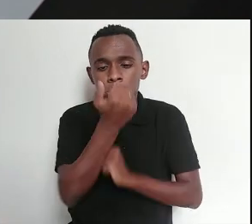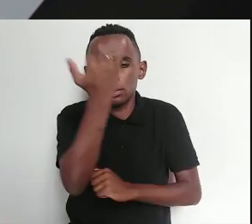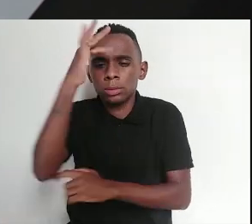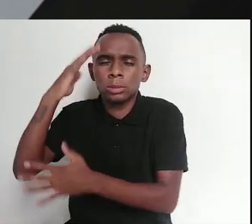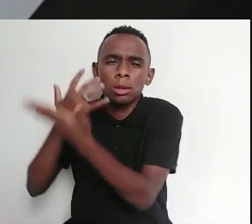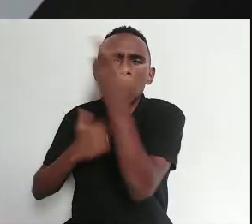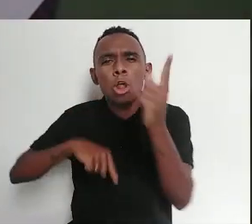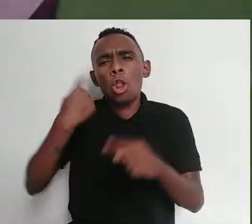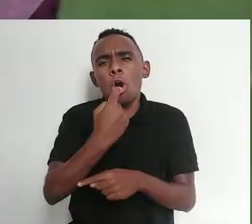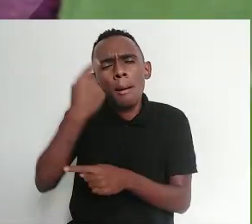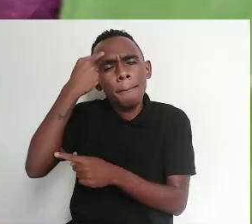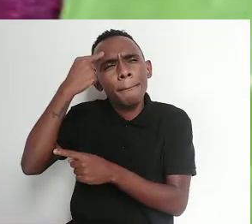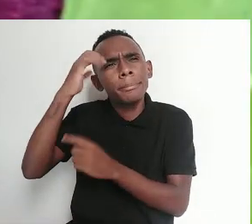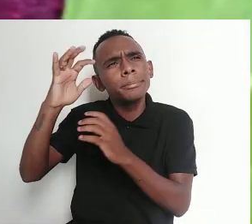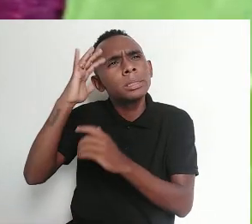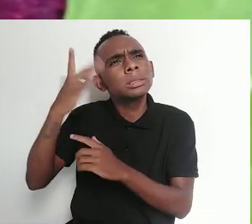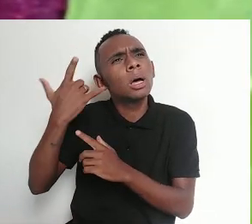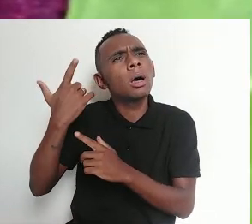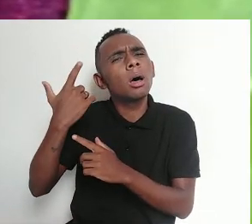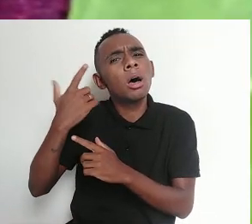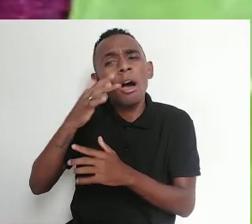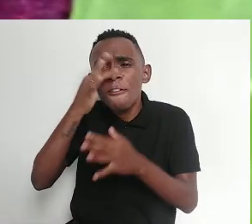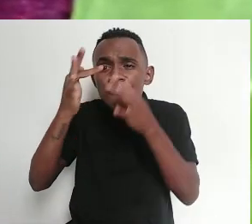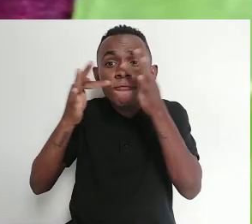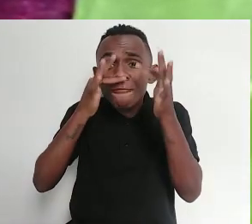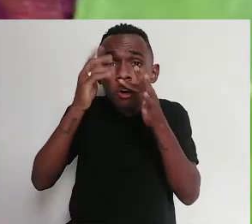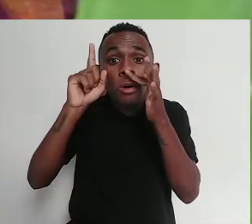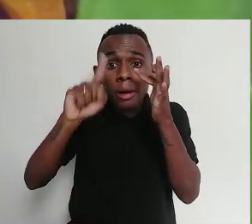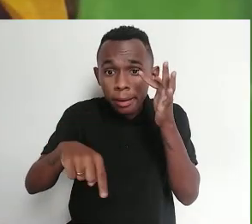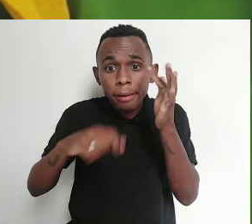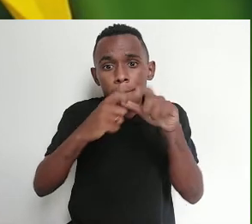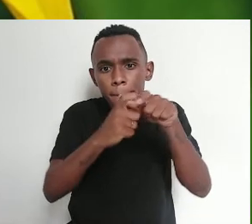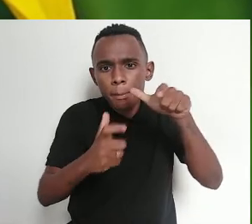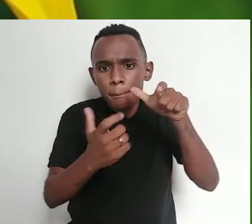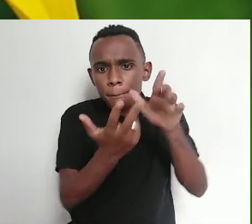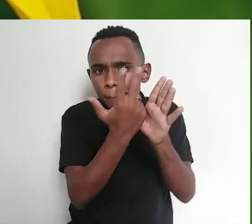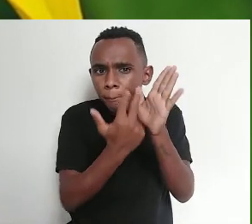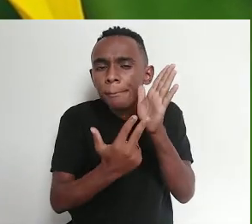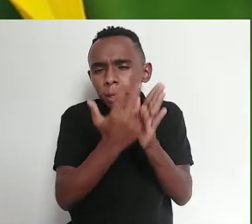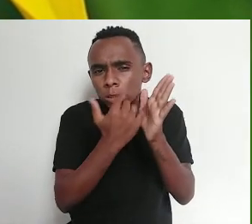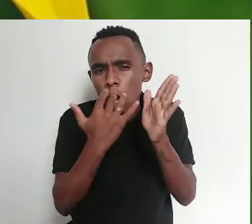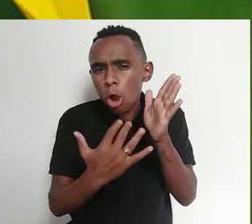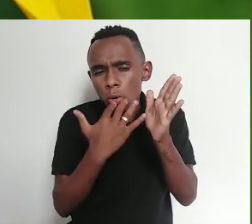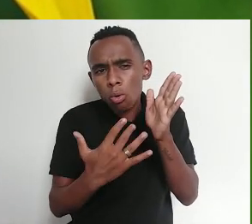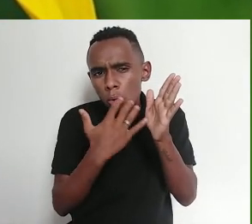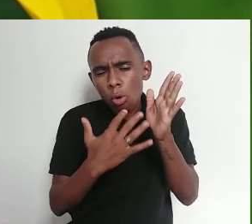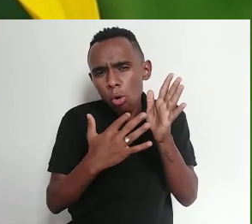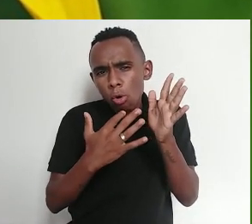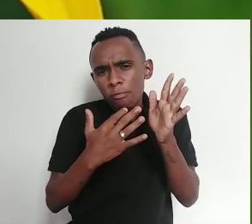nas flores são mandalas. Então, uma rosa é uma mandala, uma margarida é uma